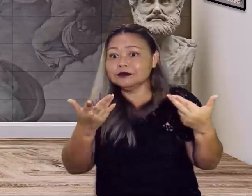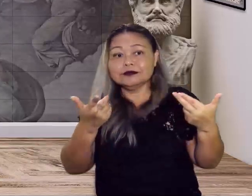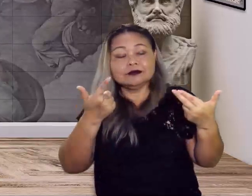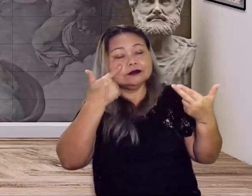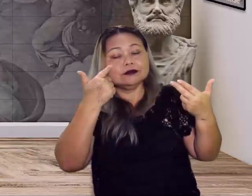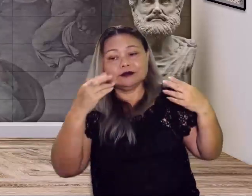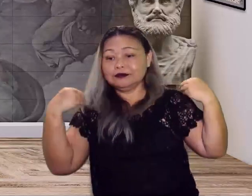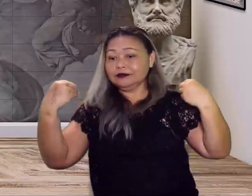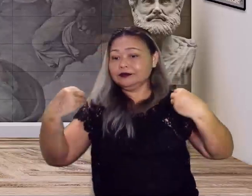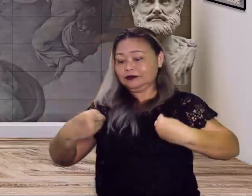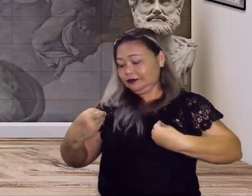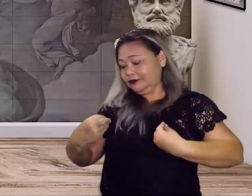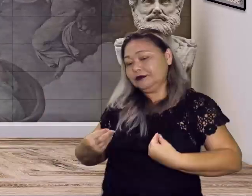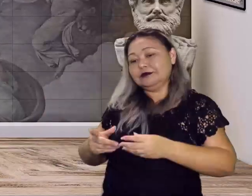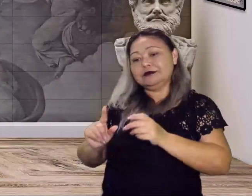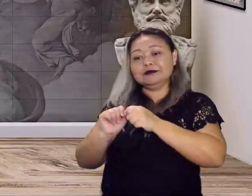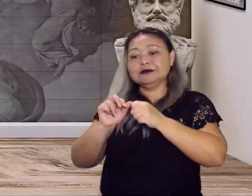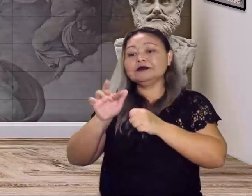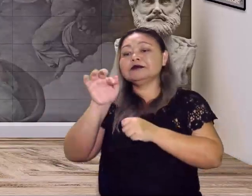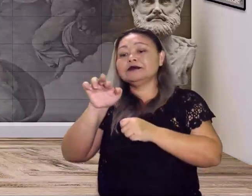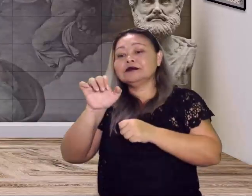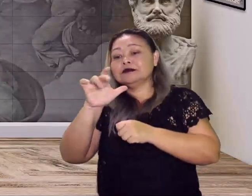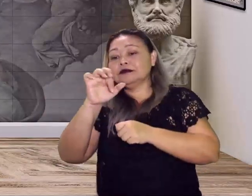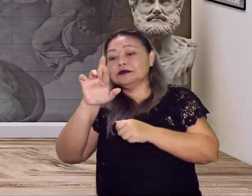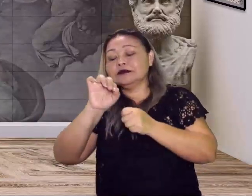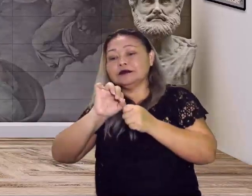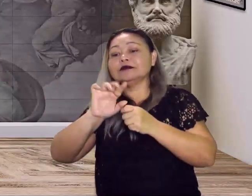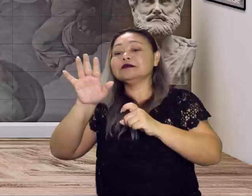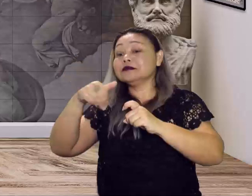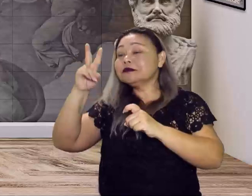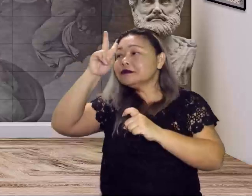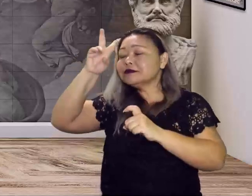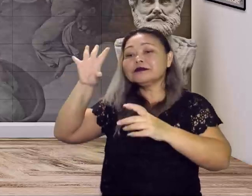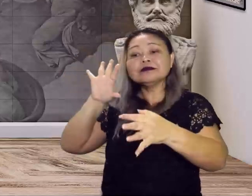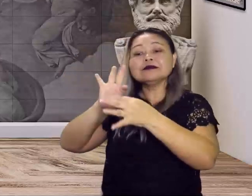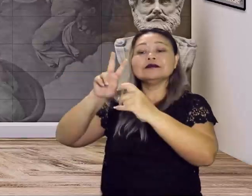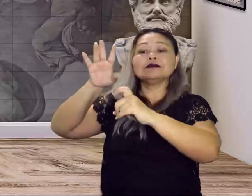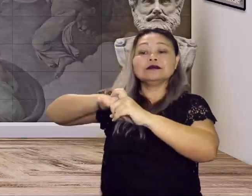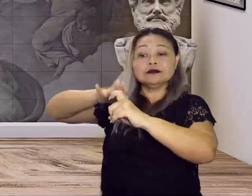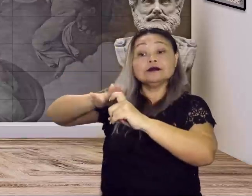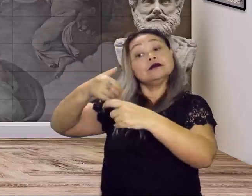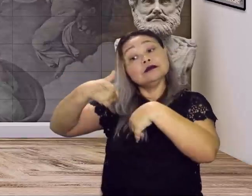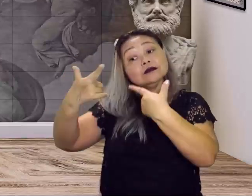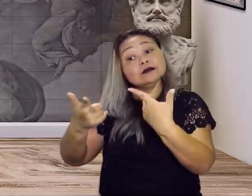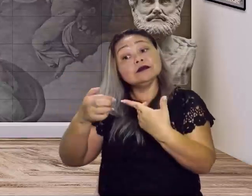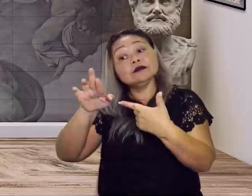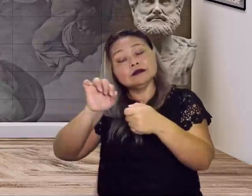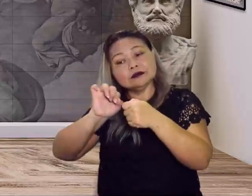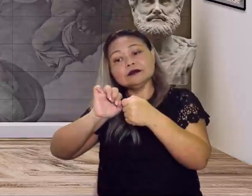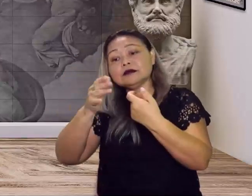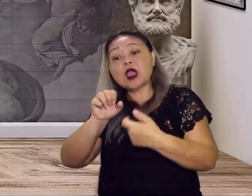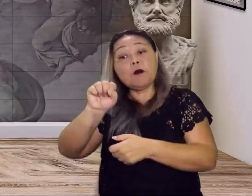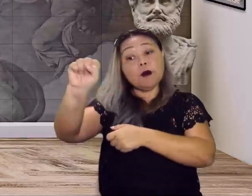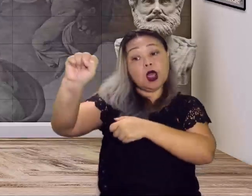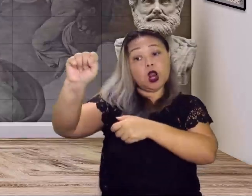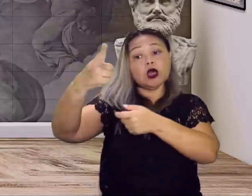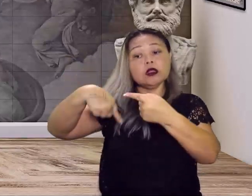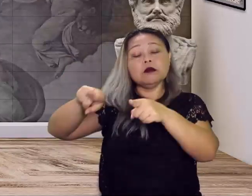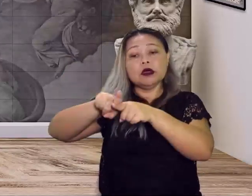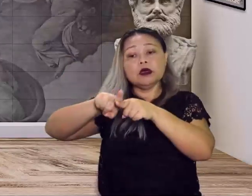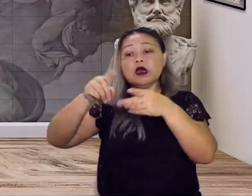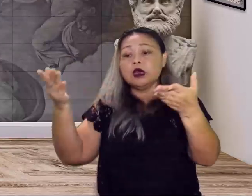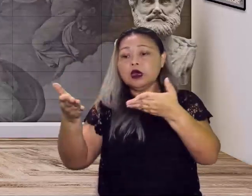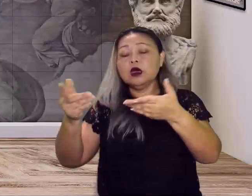fantasias tem que nos lembra o nosso folclore, né, a nossa mitologia. Inclusive mitologia grega e super-herói também atual, tá? Na